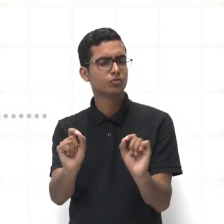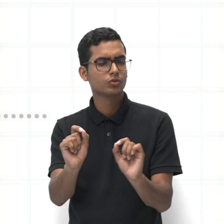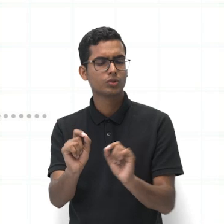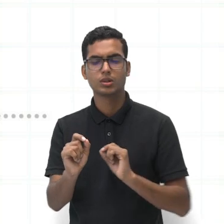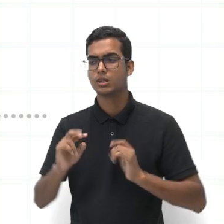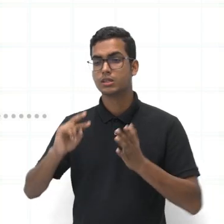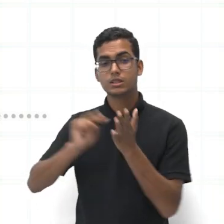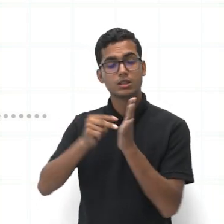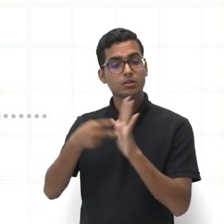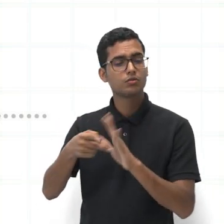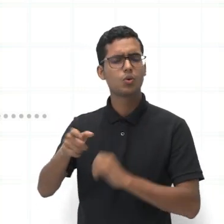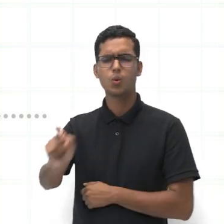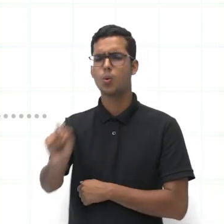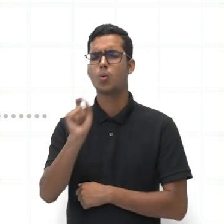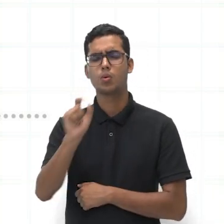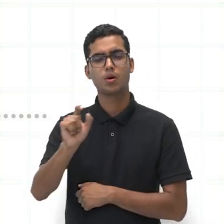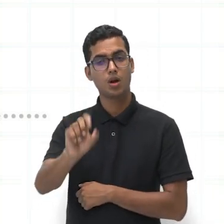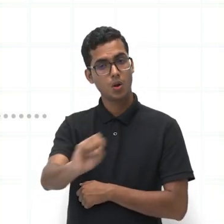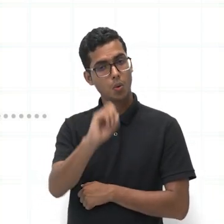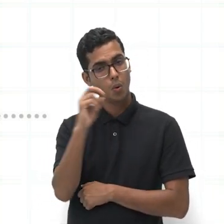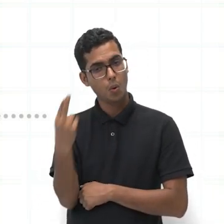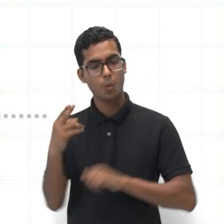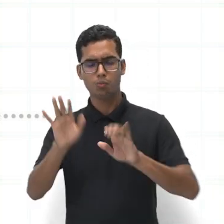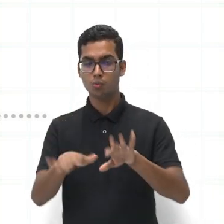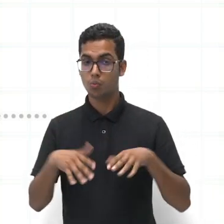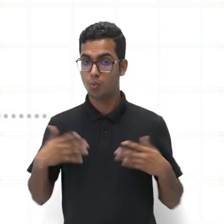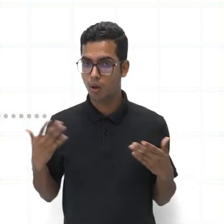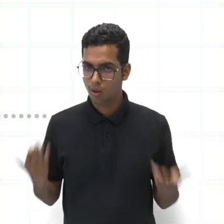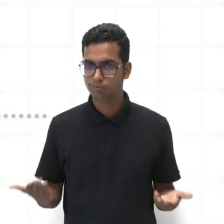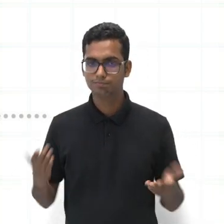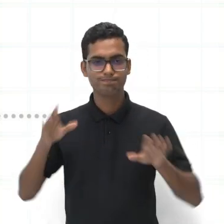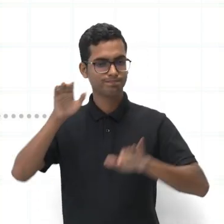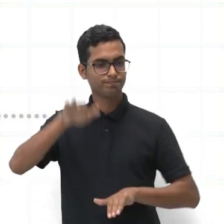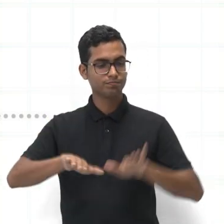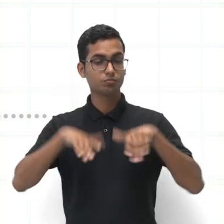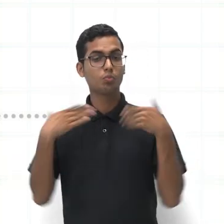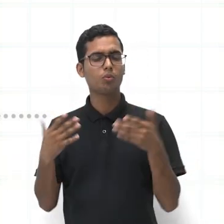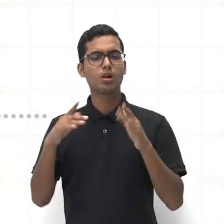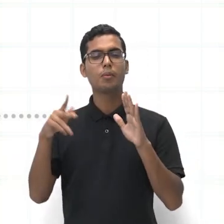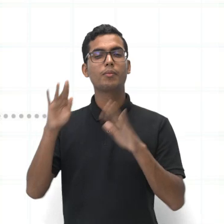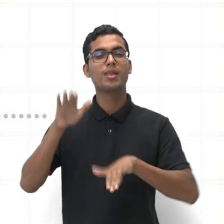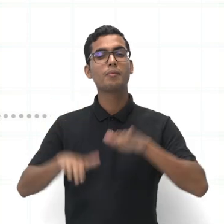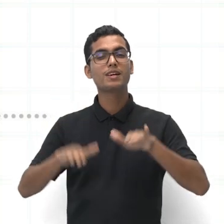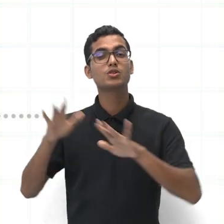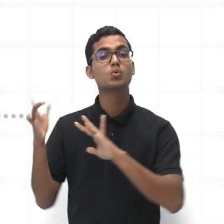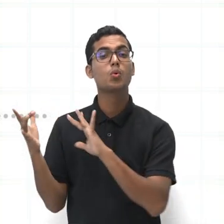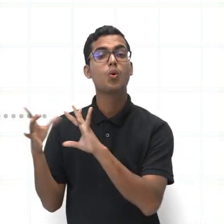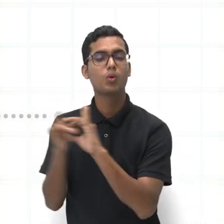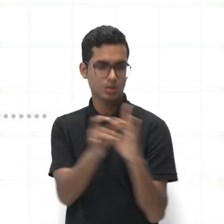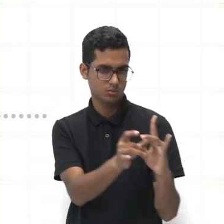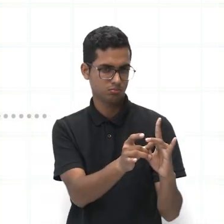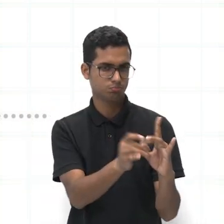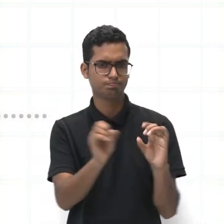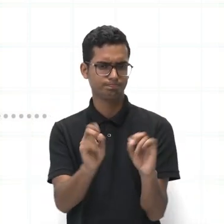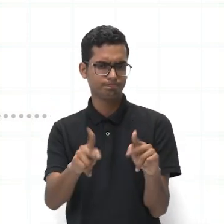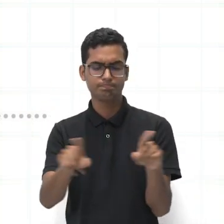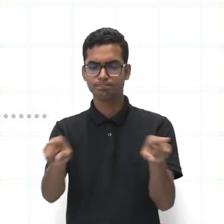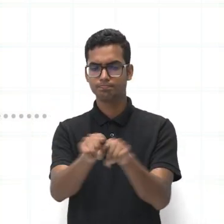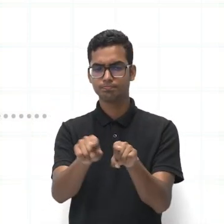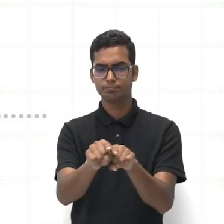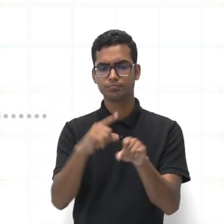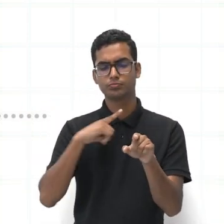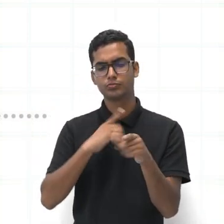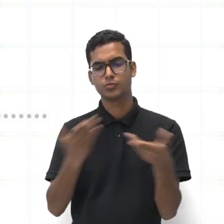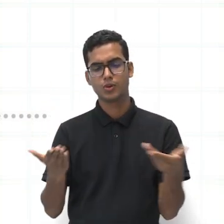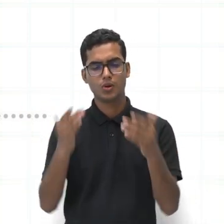é o que ou qual, depende do contexto, tá? Na sequência, o que meu